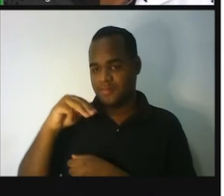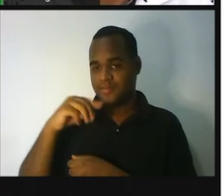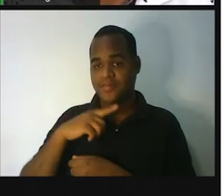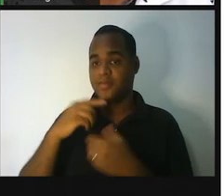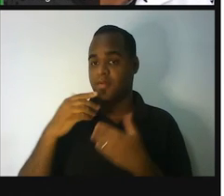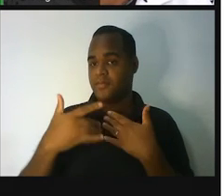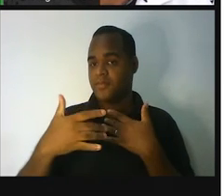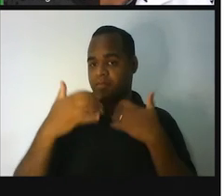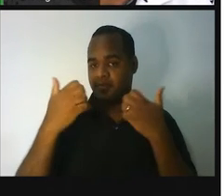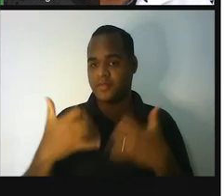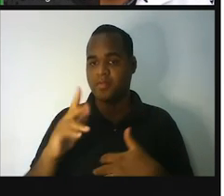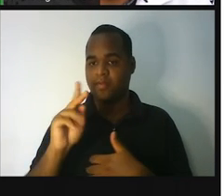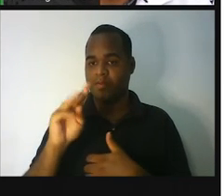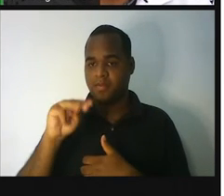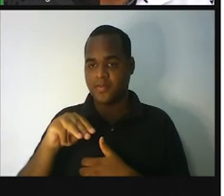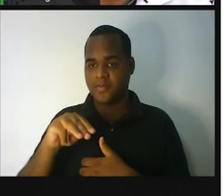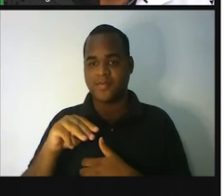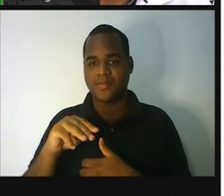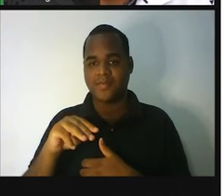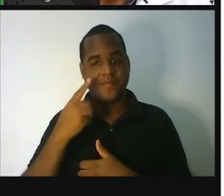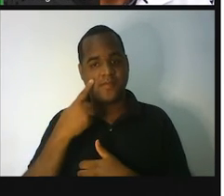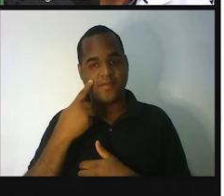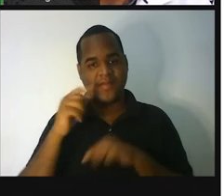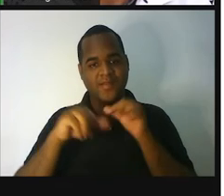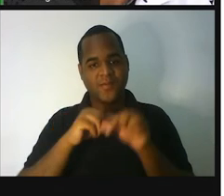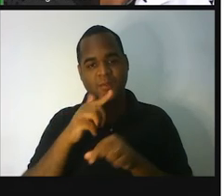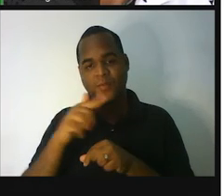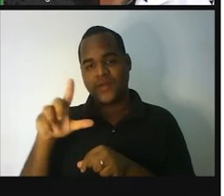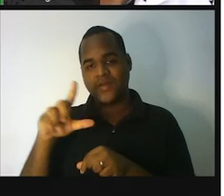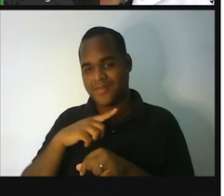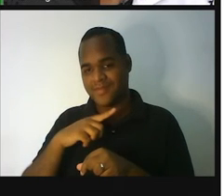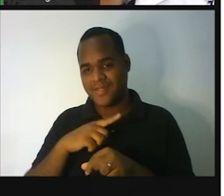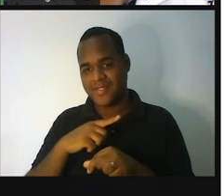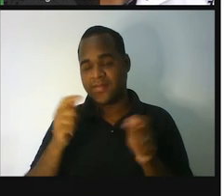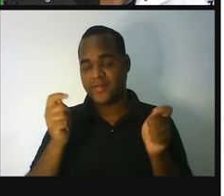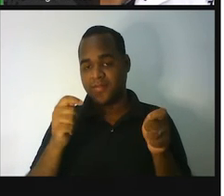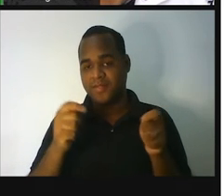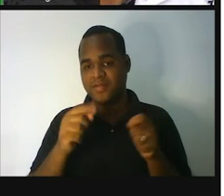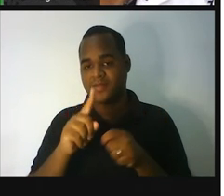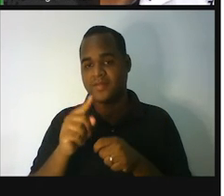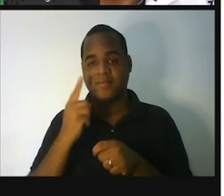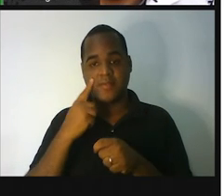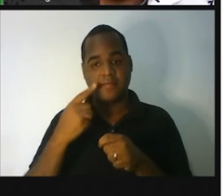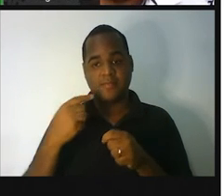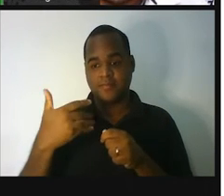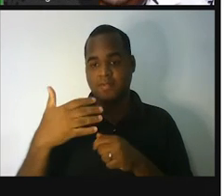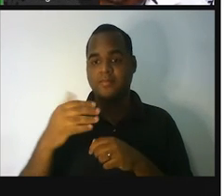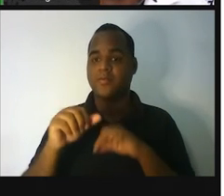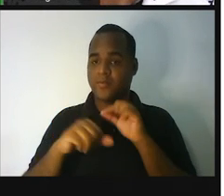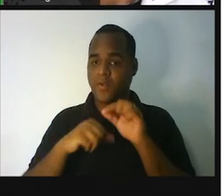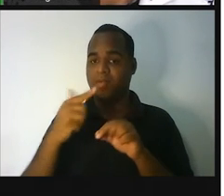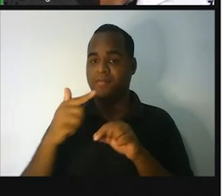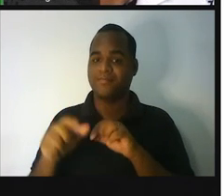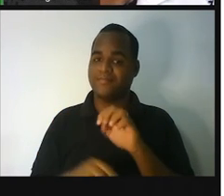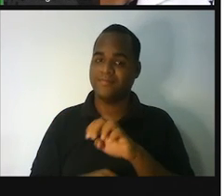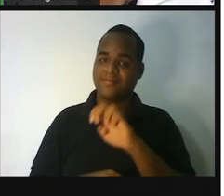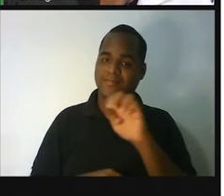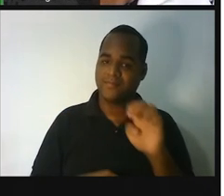vai até os km veja que agora mudou agora a gente vai caminhar as que